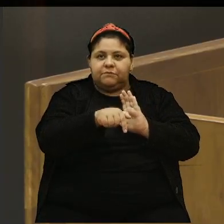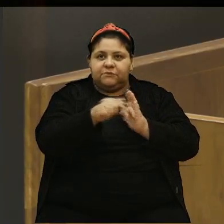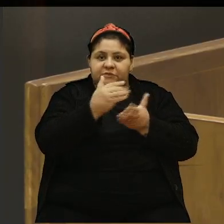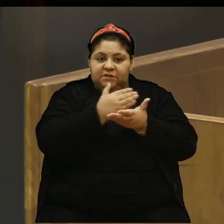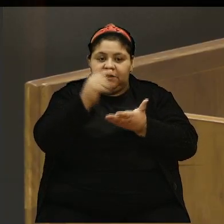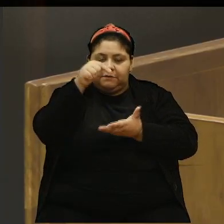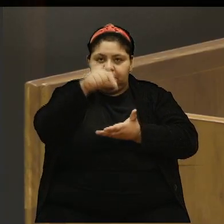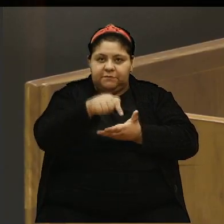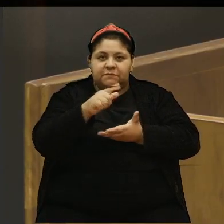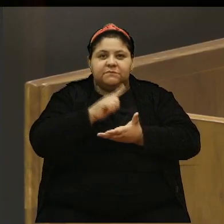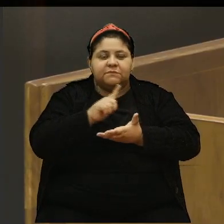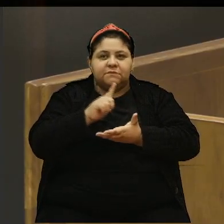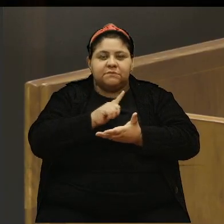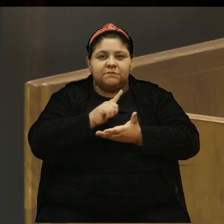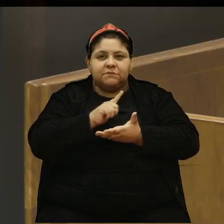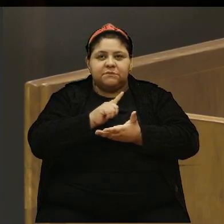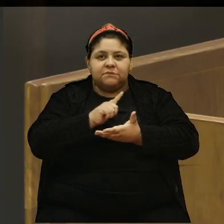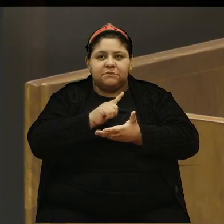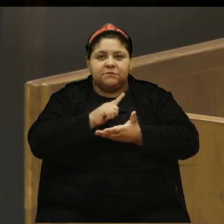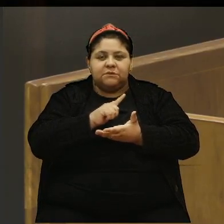que ter esse